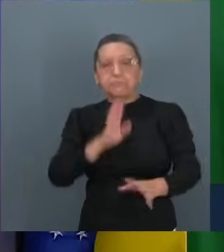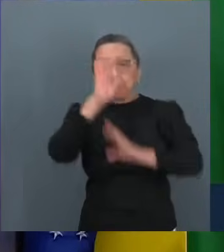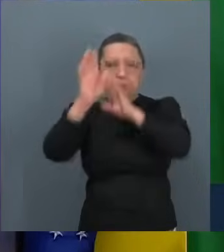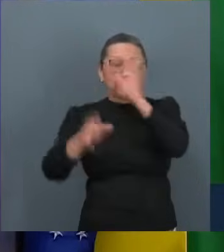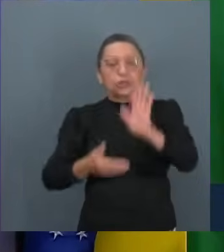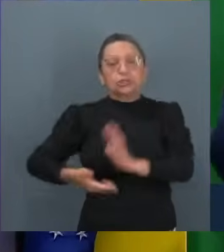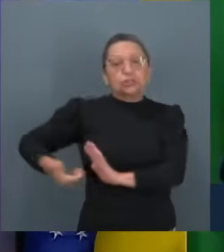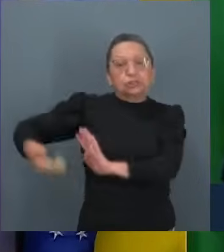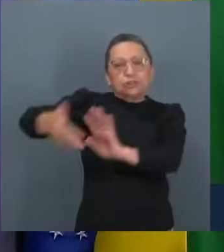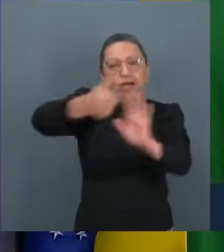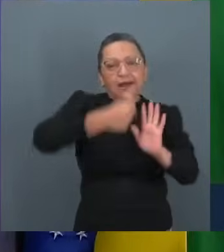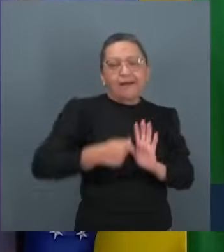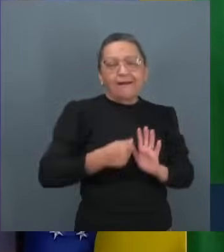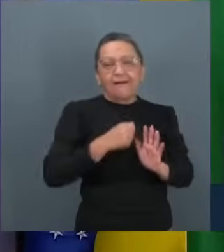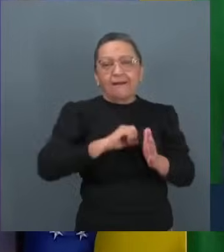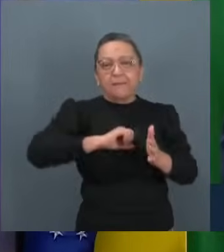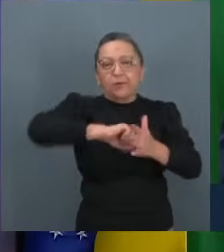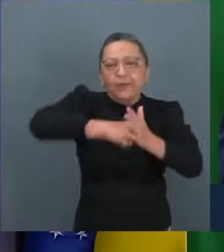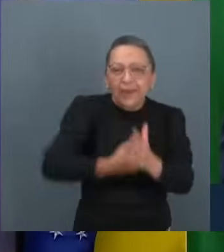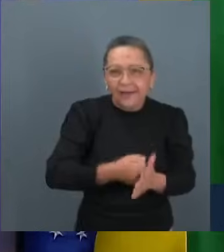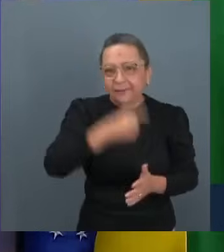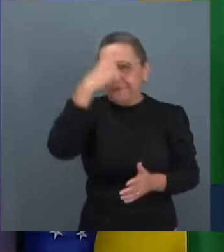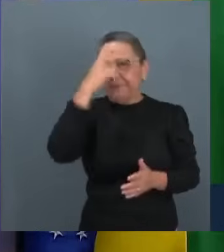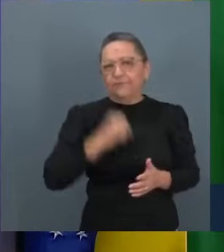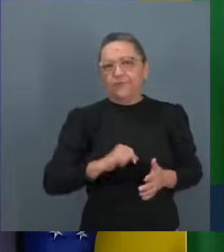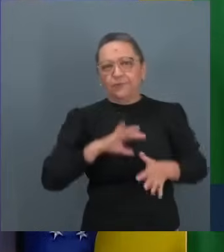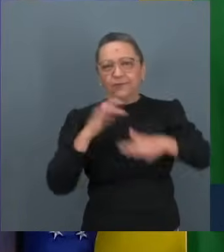tirar perfil.